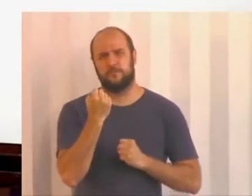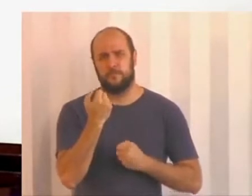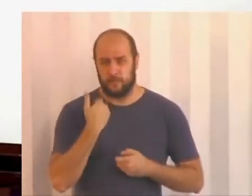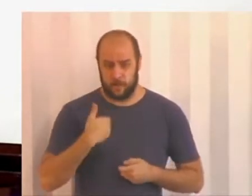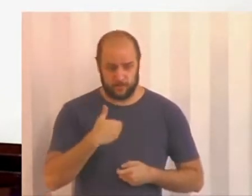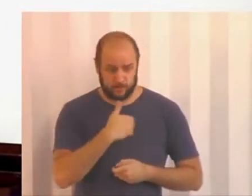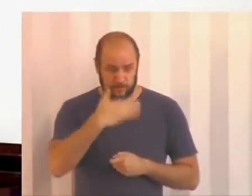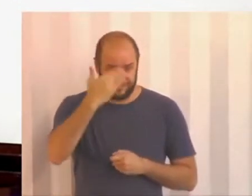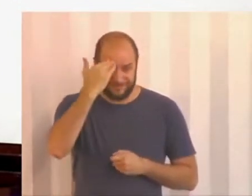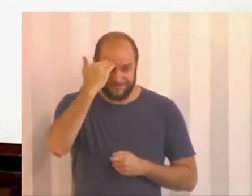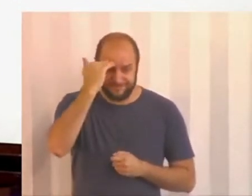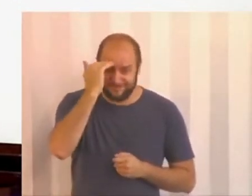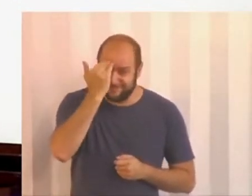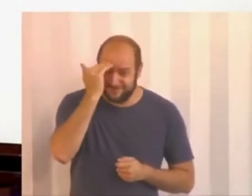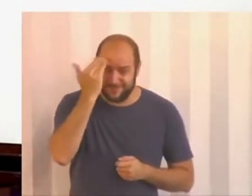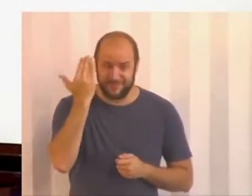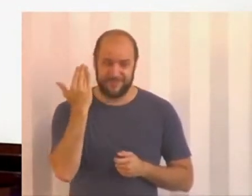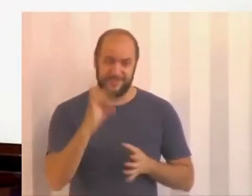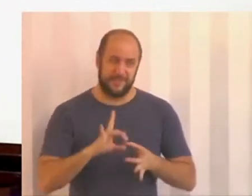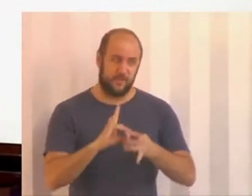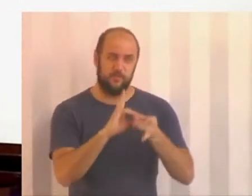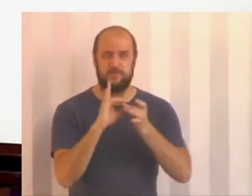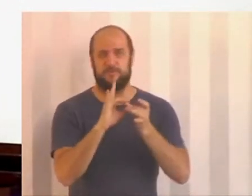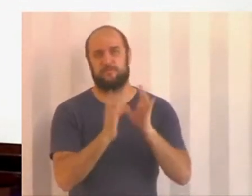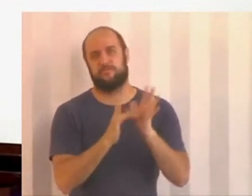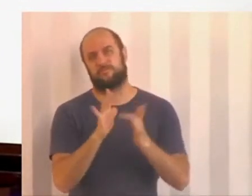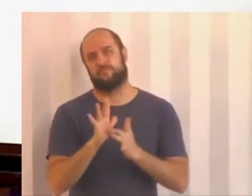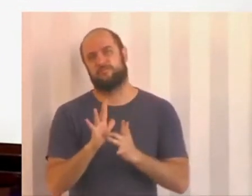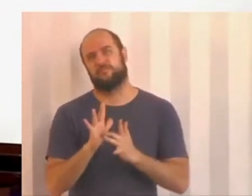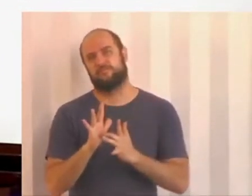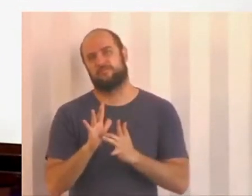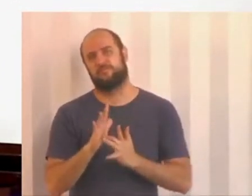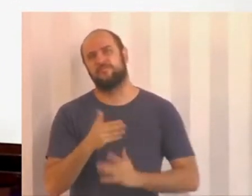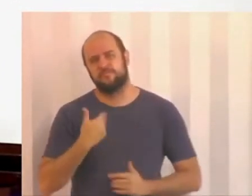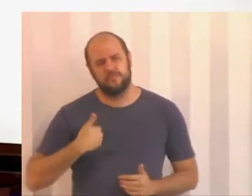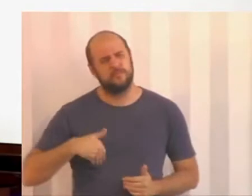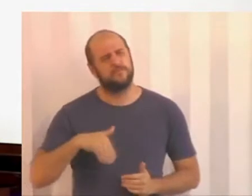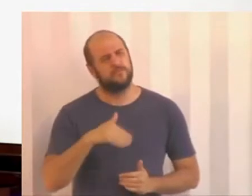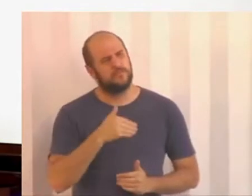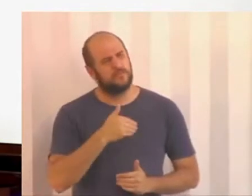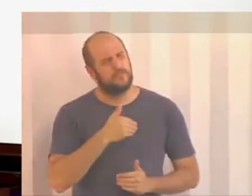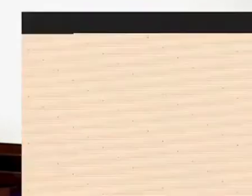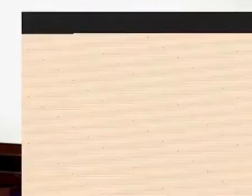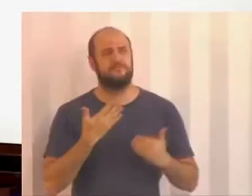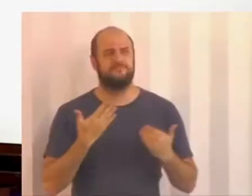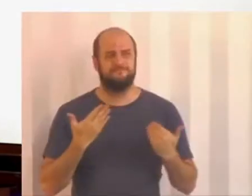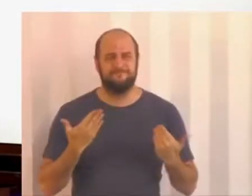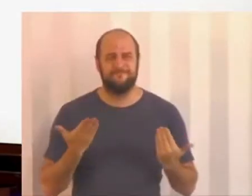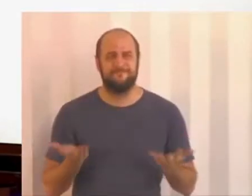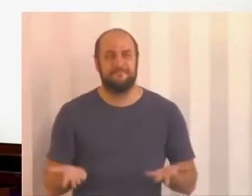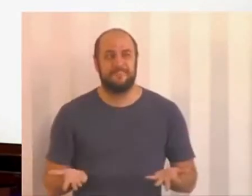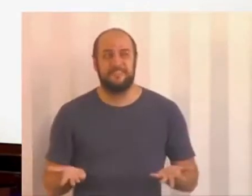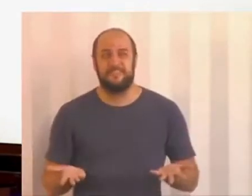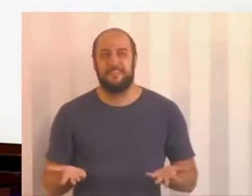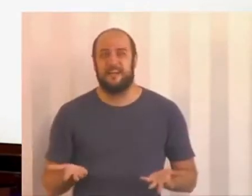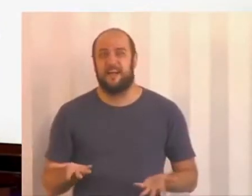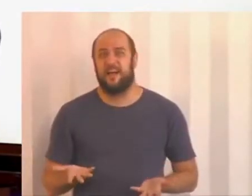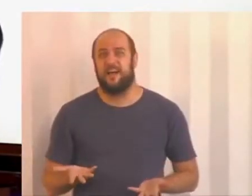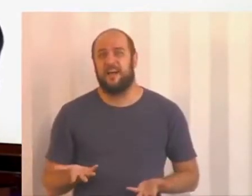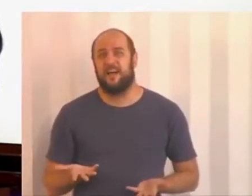podemos compreender dessa união com Cristo, que nós, muitas vezes,